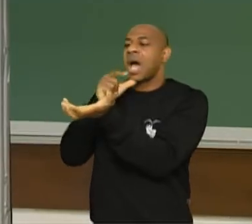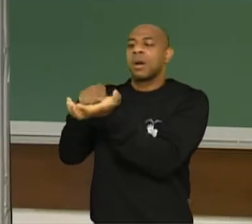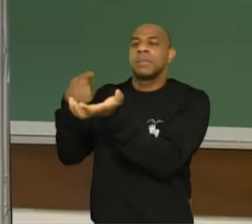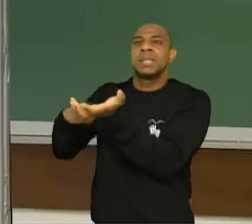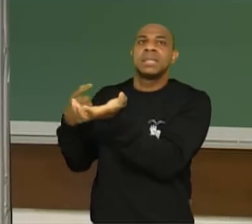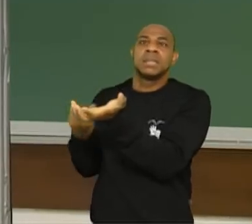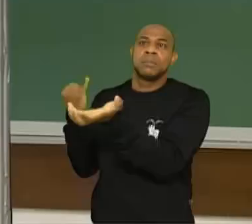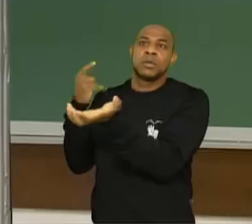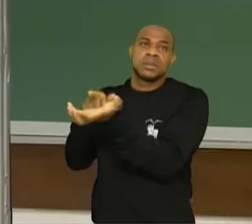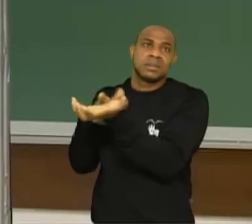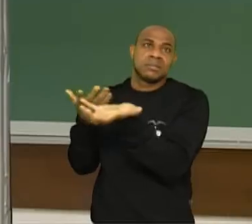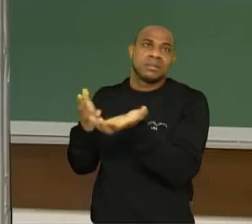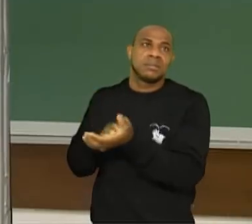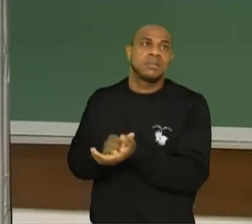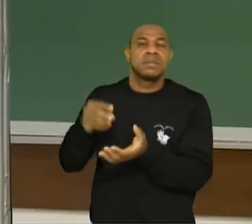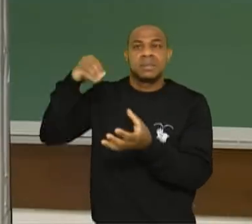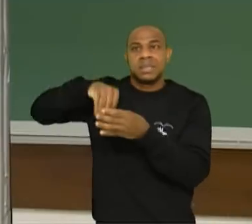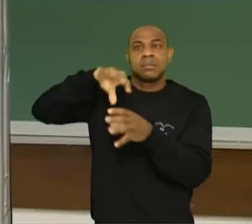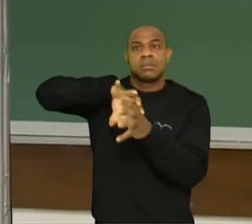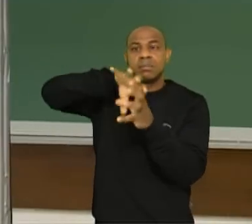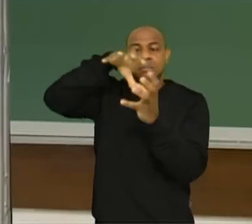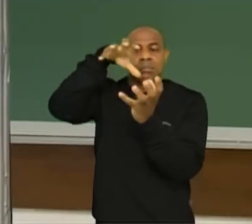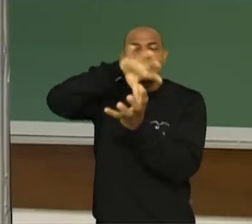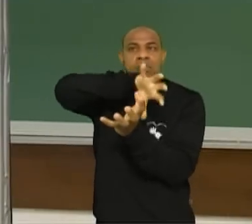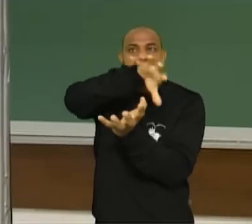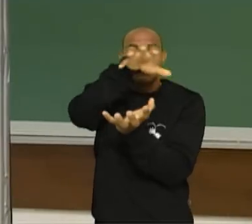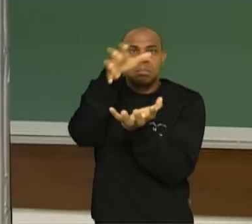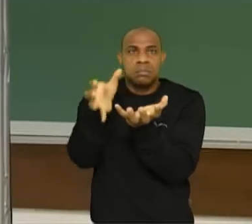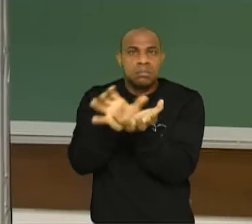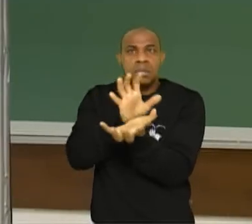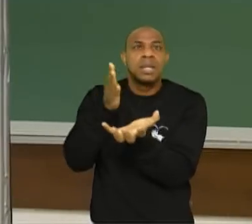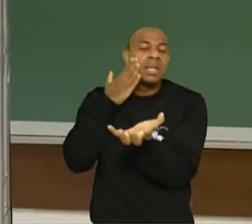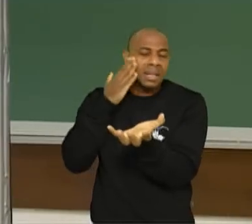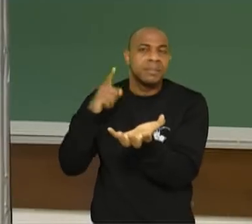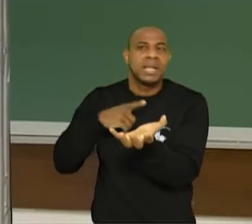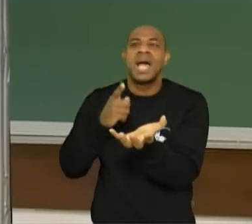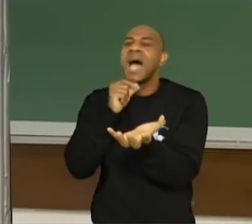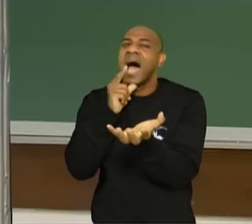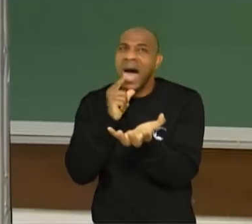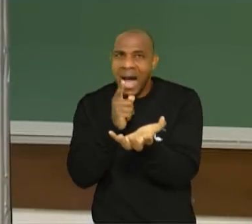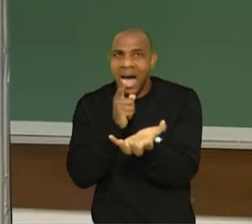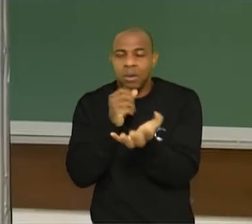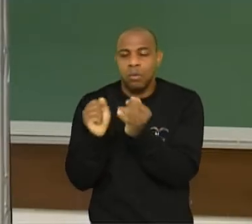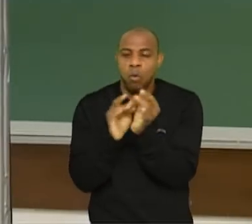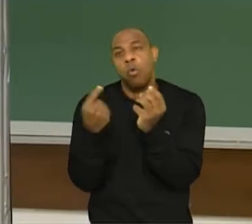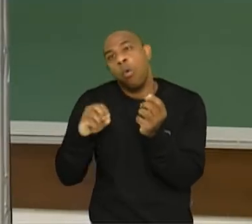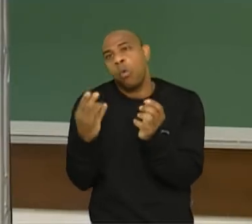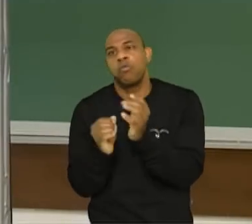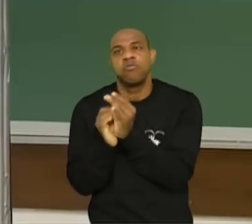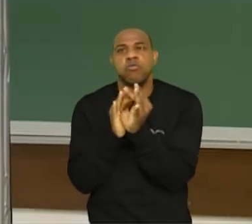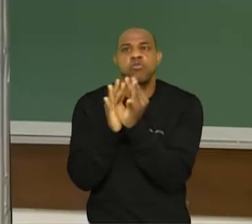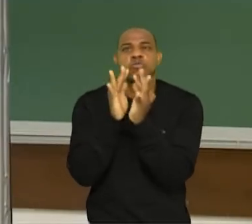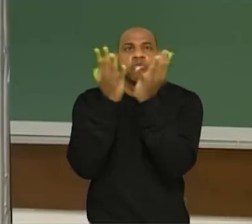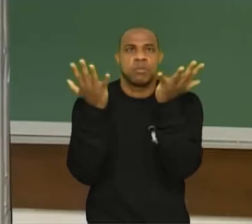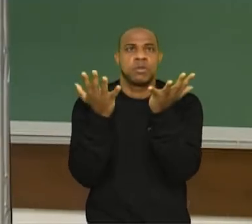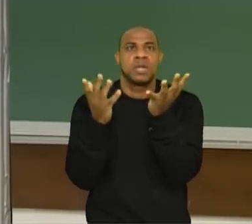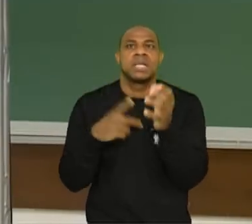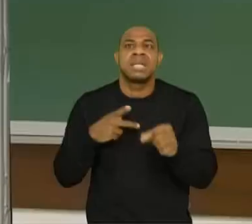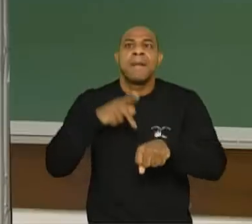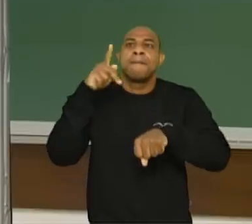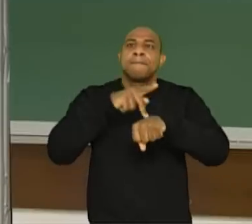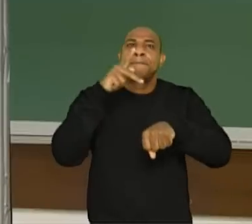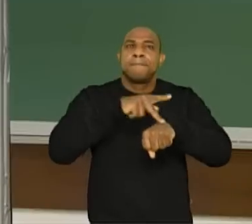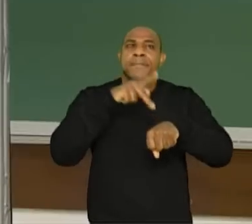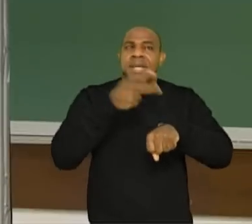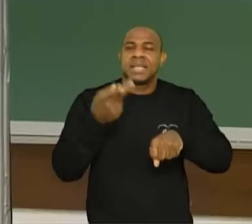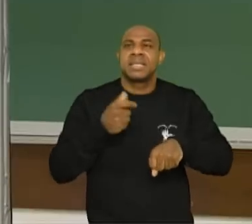Então, assim, dentro de um ecossistema também é necessário que tenha água, mesmo que seja na forma de vapor da água, tem as rochas, tem